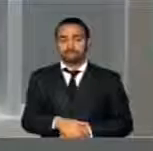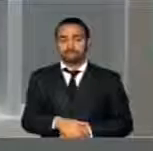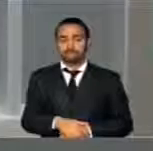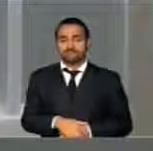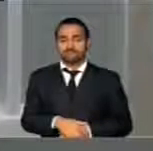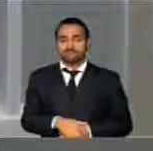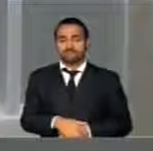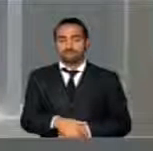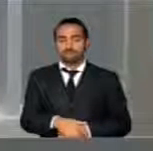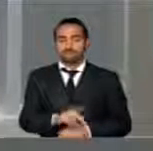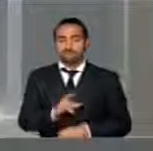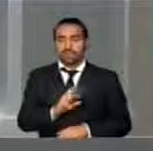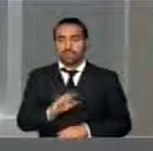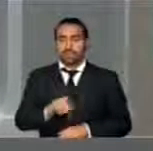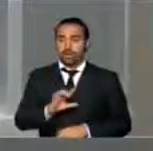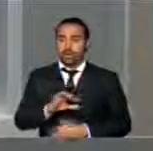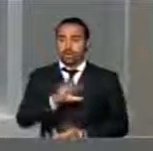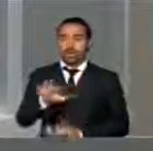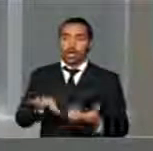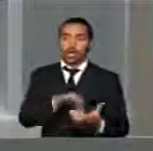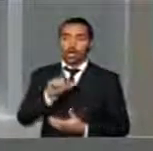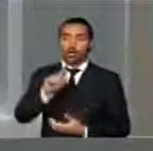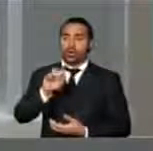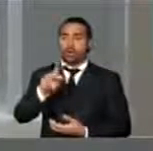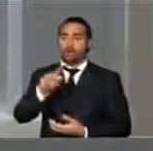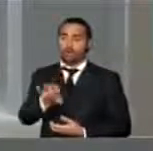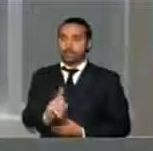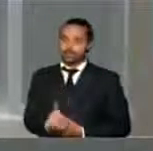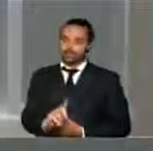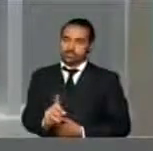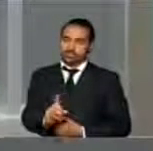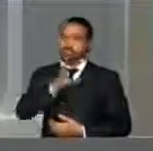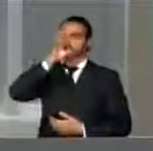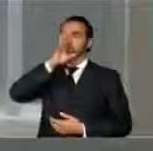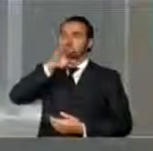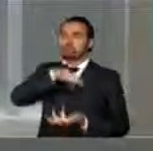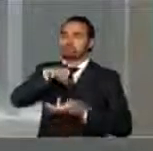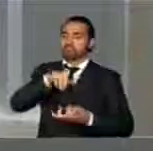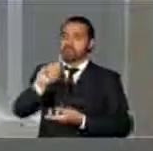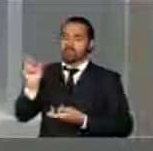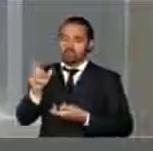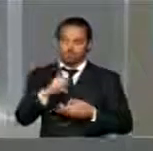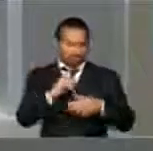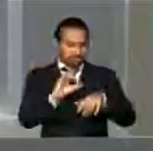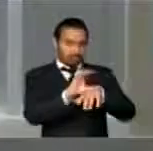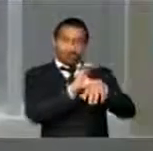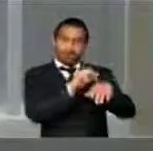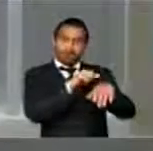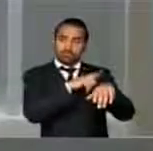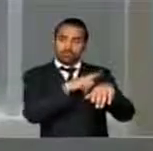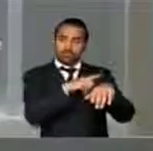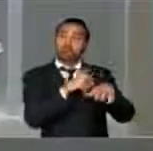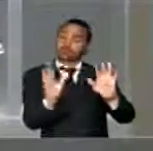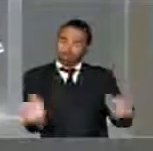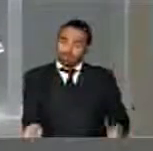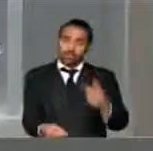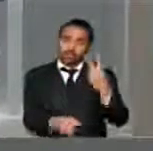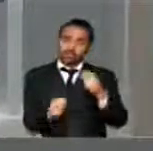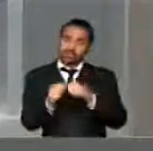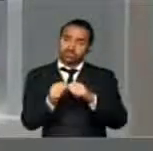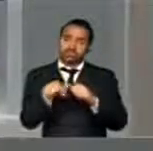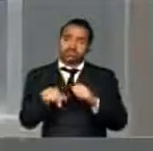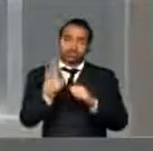seja golpe, ao contrário, o impeachment é previsto na Carta Constitucional, já foi aplicado duas